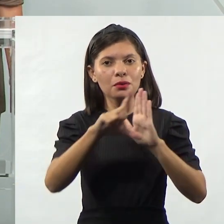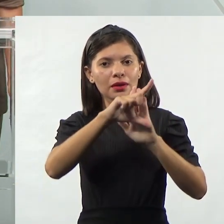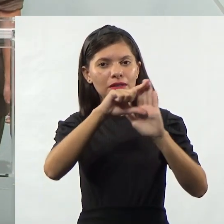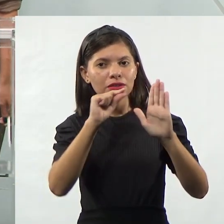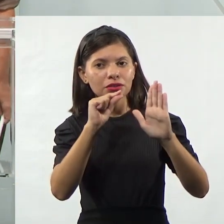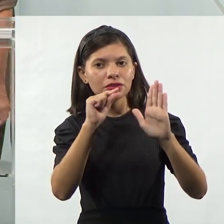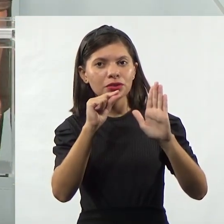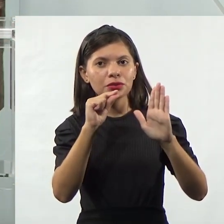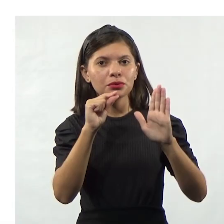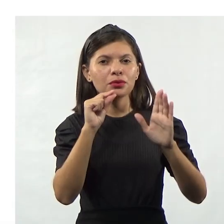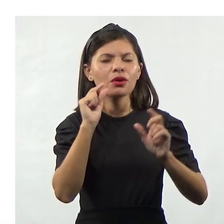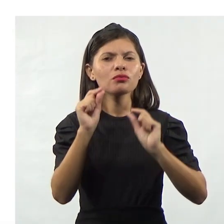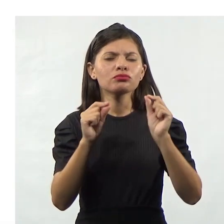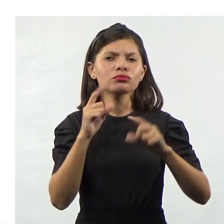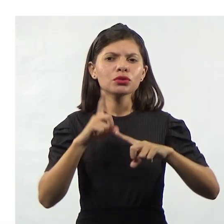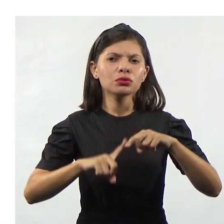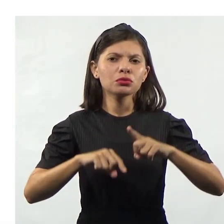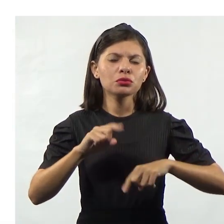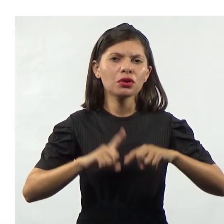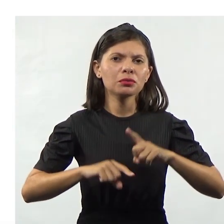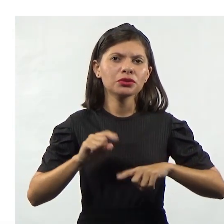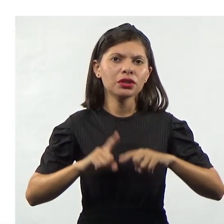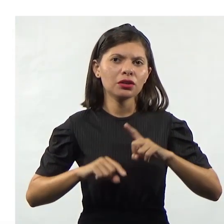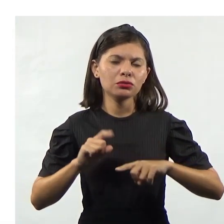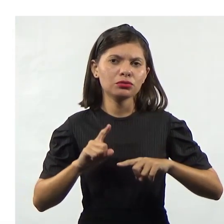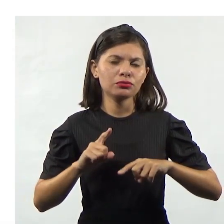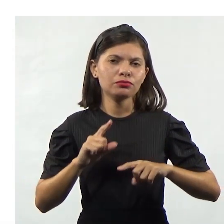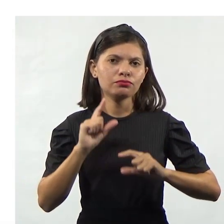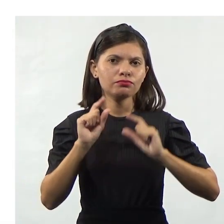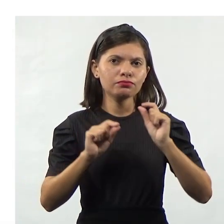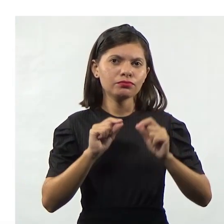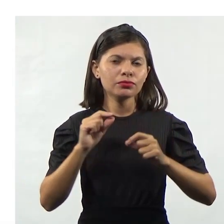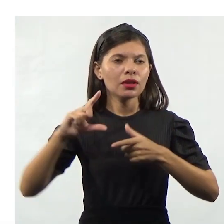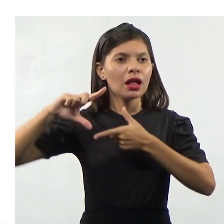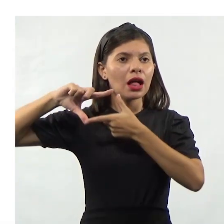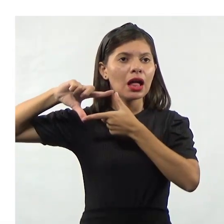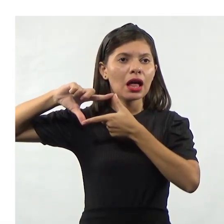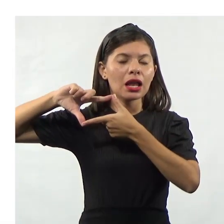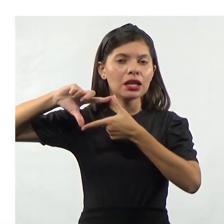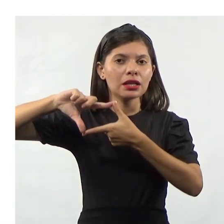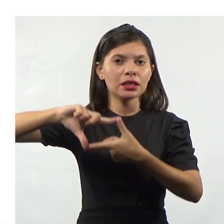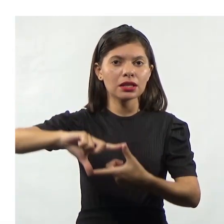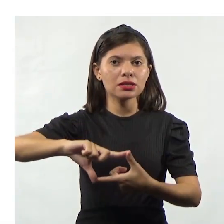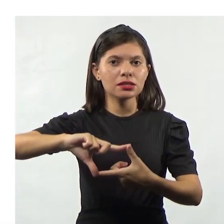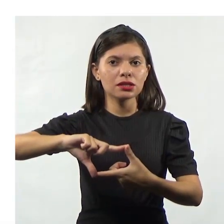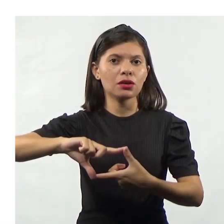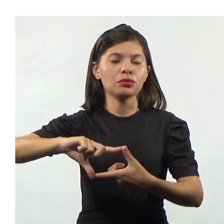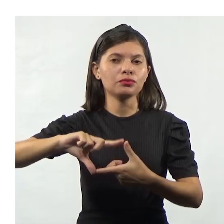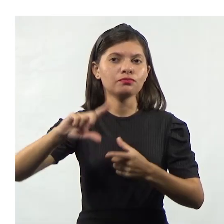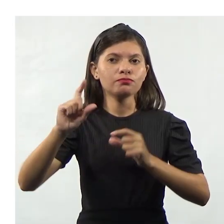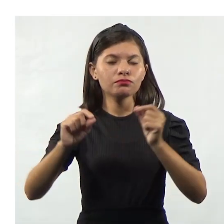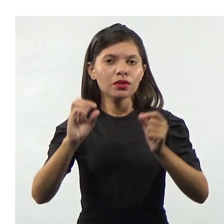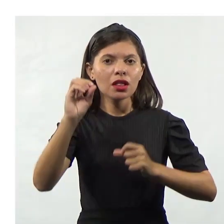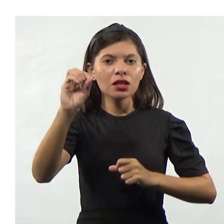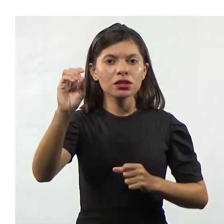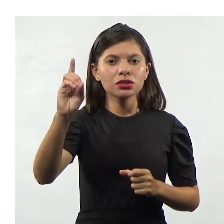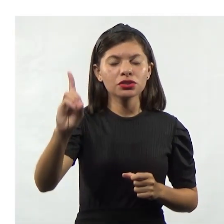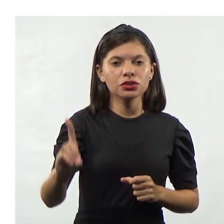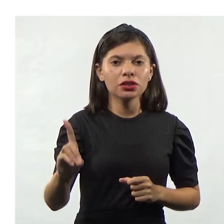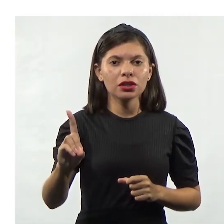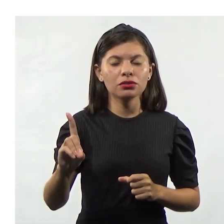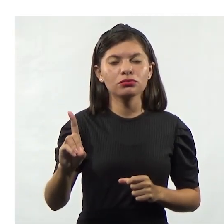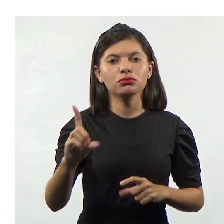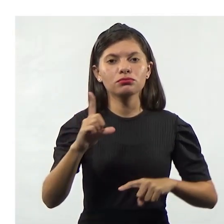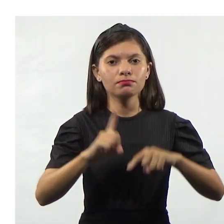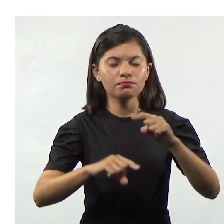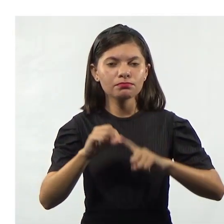dessa nova lei, o artigo 2º, vai falar qual que é o objeto, né, da licitação. Alienação e